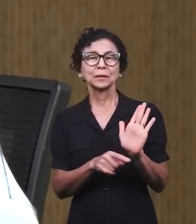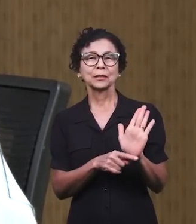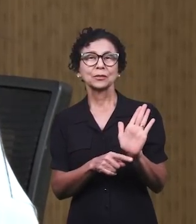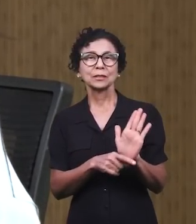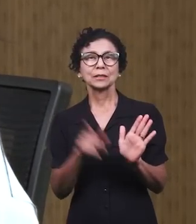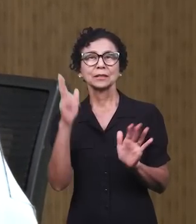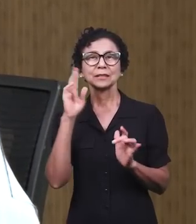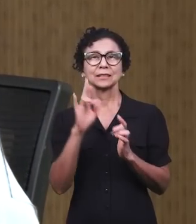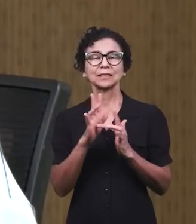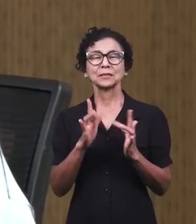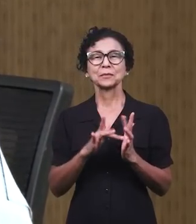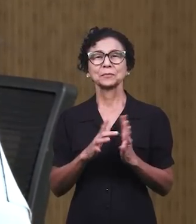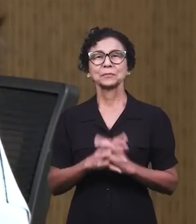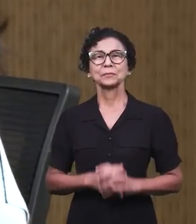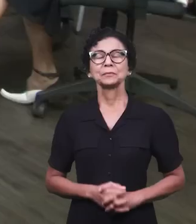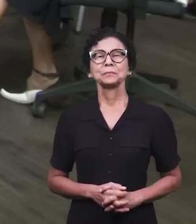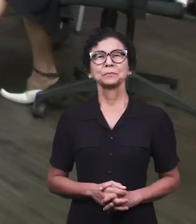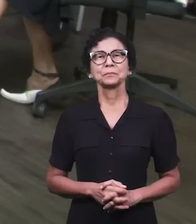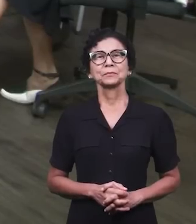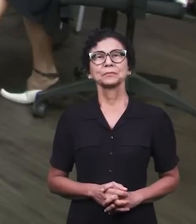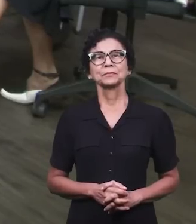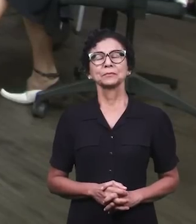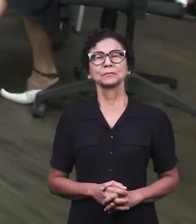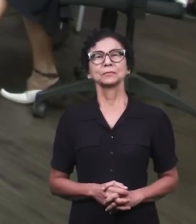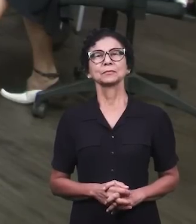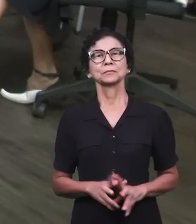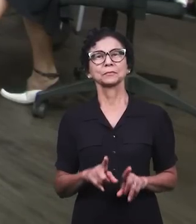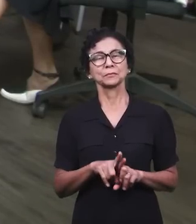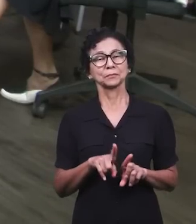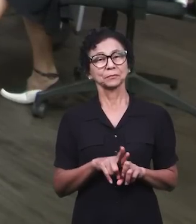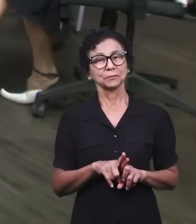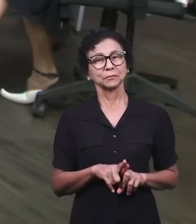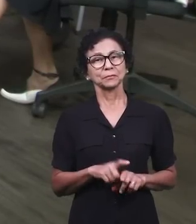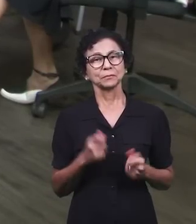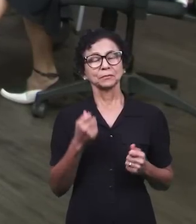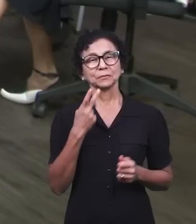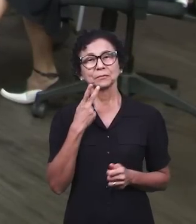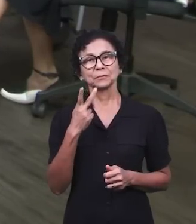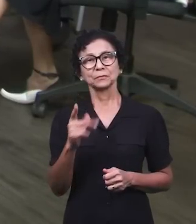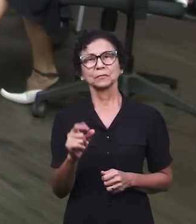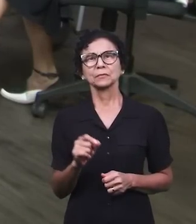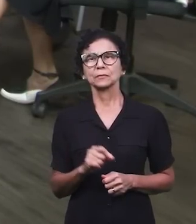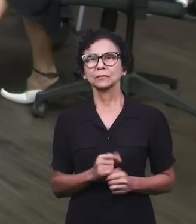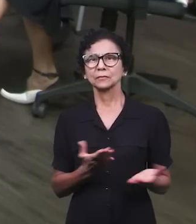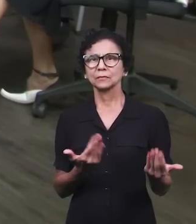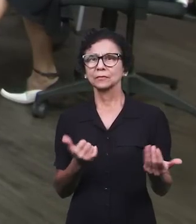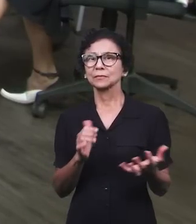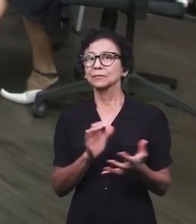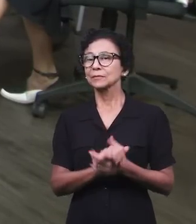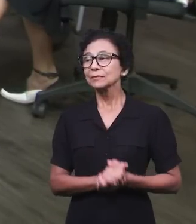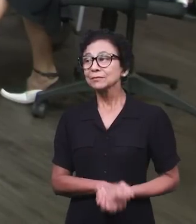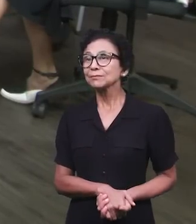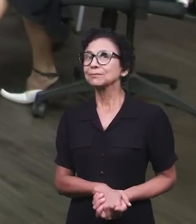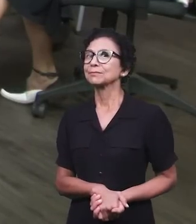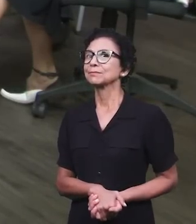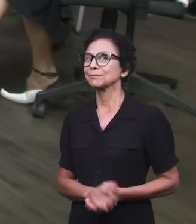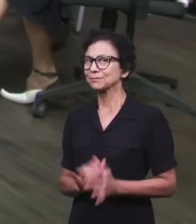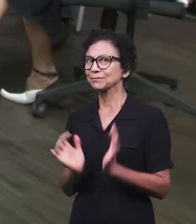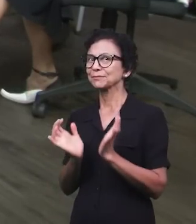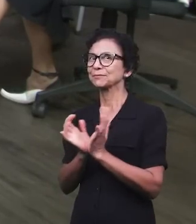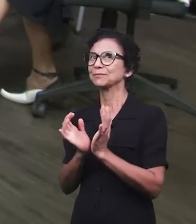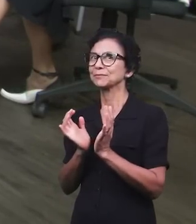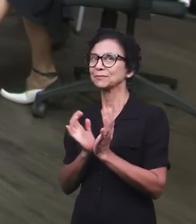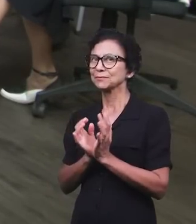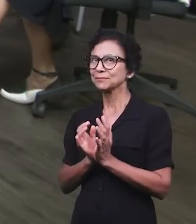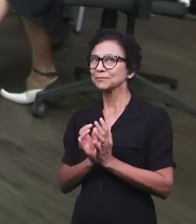ajudando. A paz do Senhor a todos. E uma coisa que a gente não pode deixar de falar, né, é que já tem jovens se casando. Né, desse grupo.